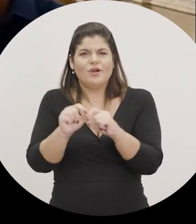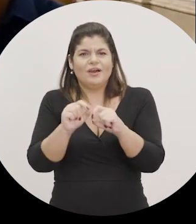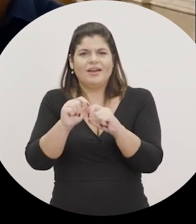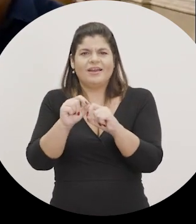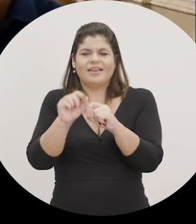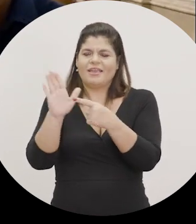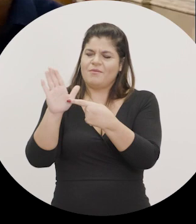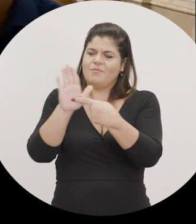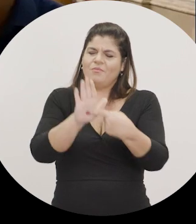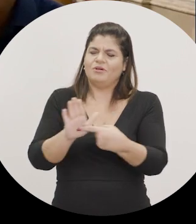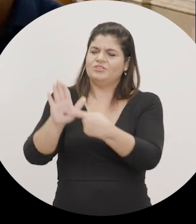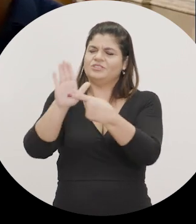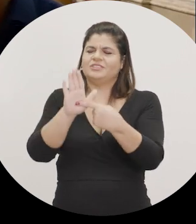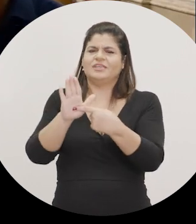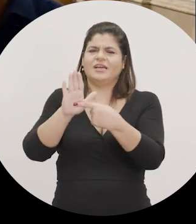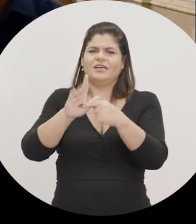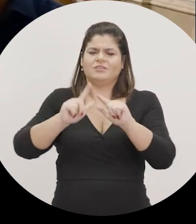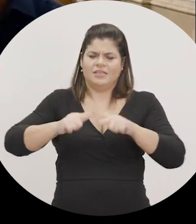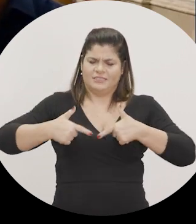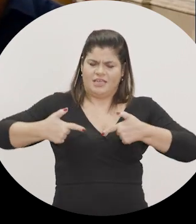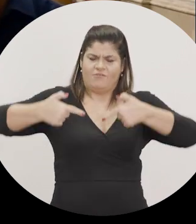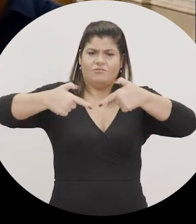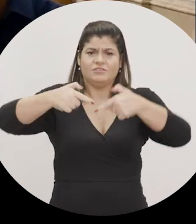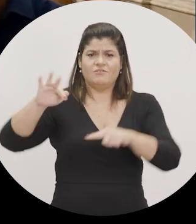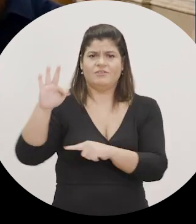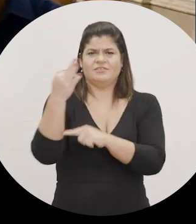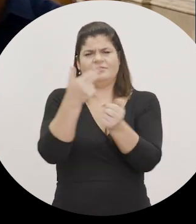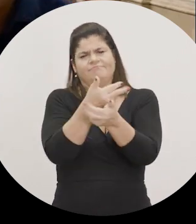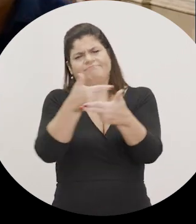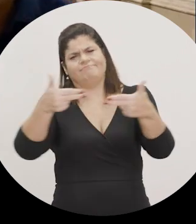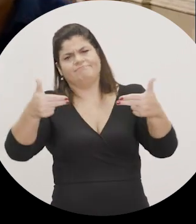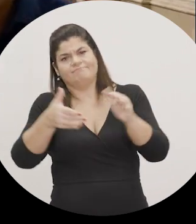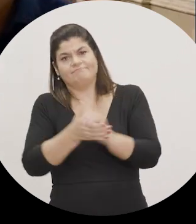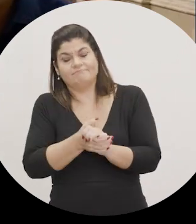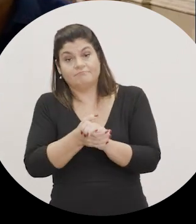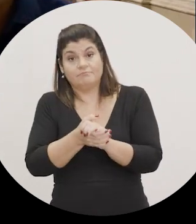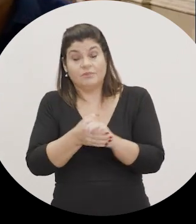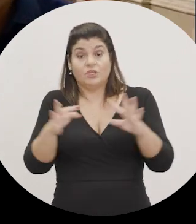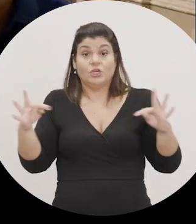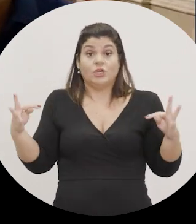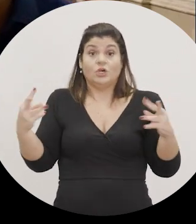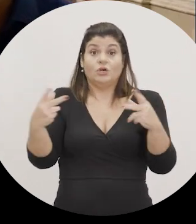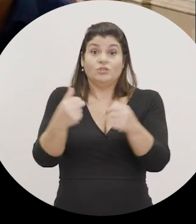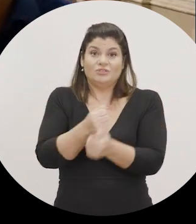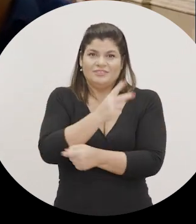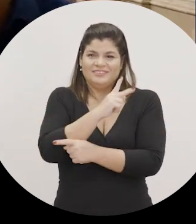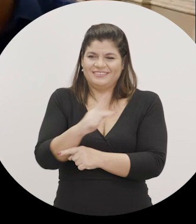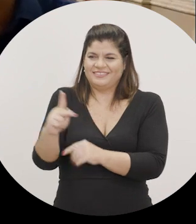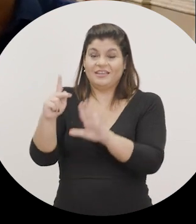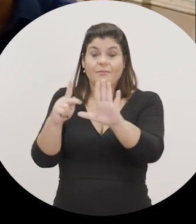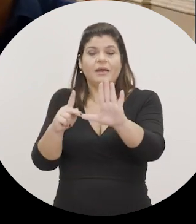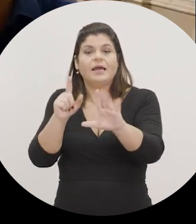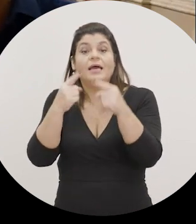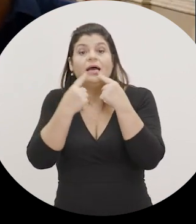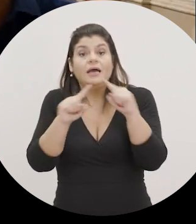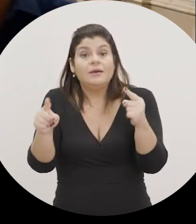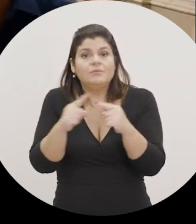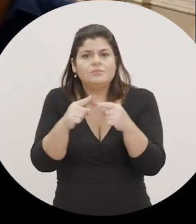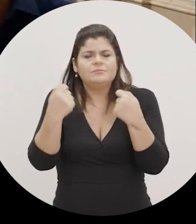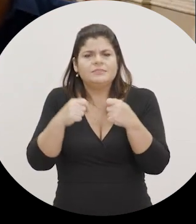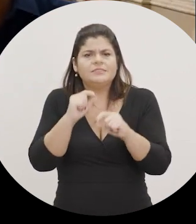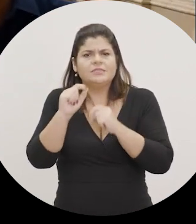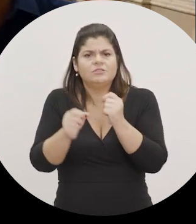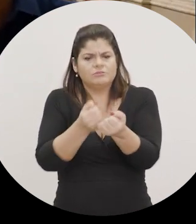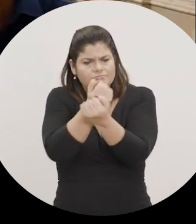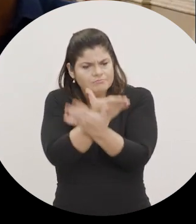a bandeira dos ideais da Revolução Francesa, enfim, tudo aqui para o presidente. Mas, enfim, mas a música tem que prestar